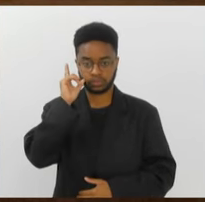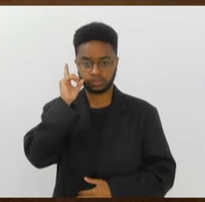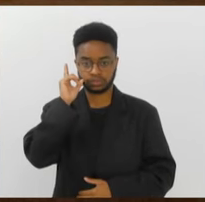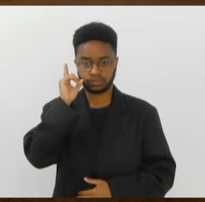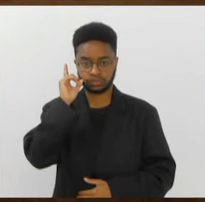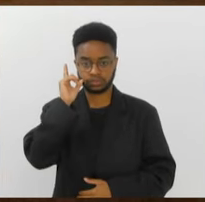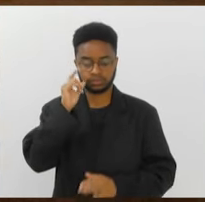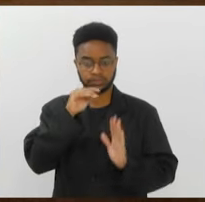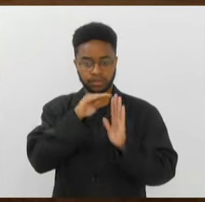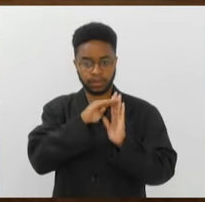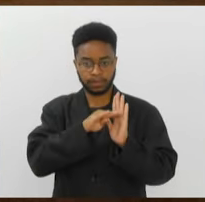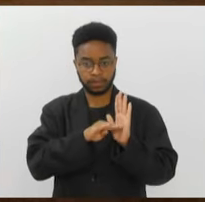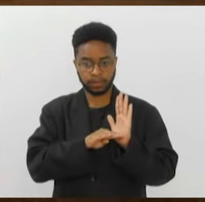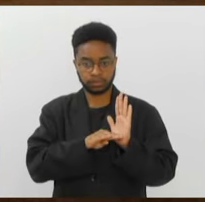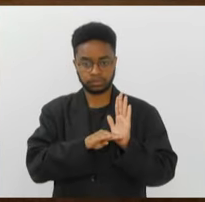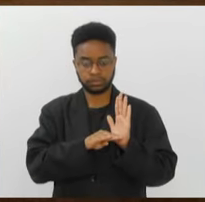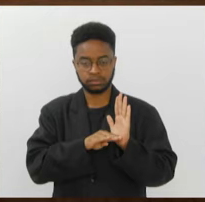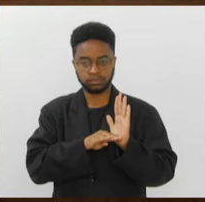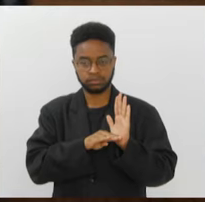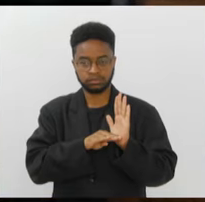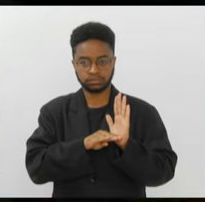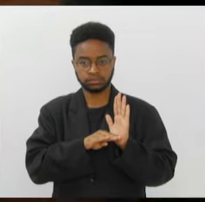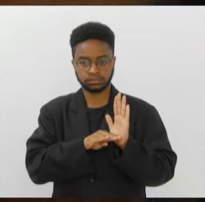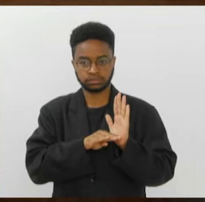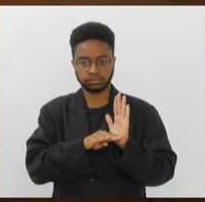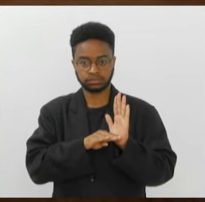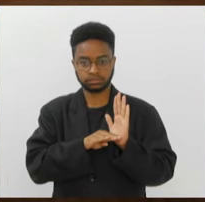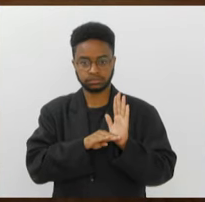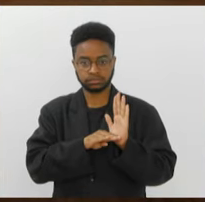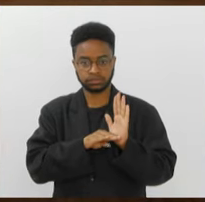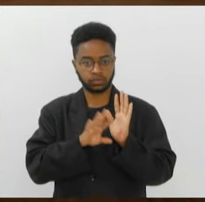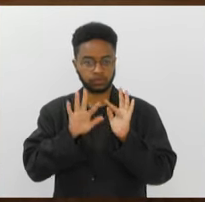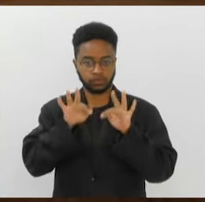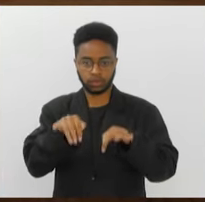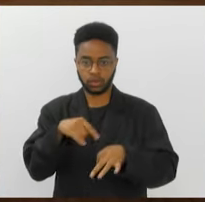a pauta de ontem não chegou ao final.